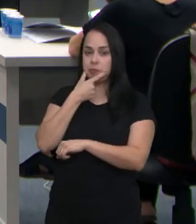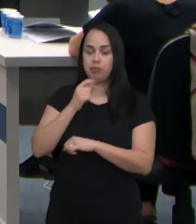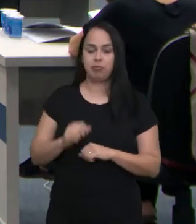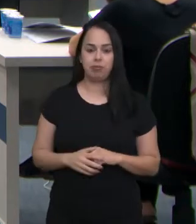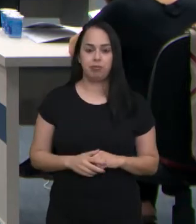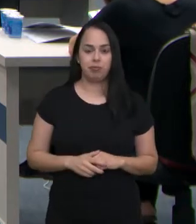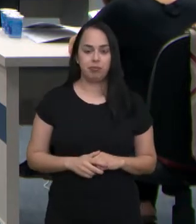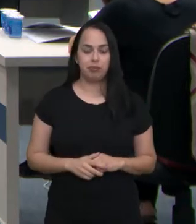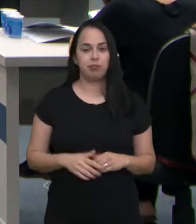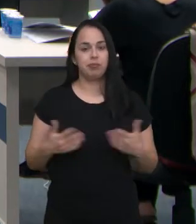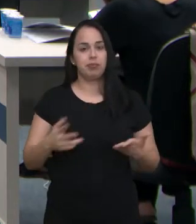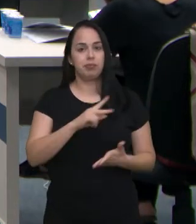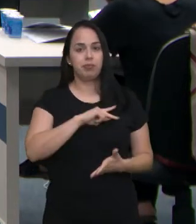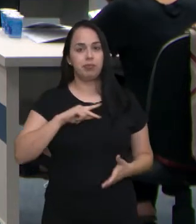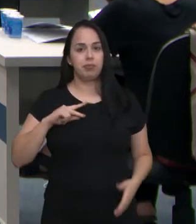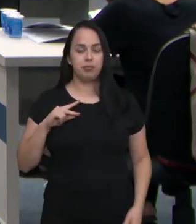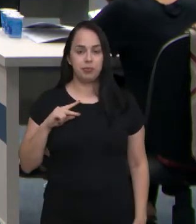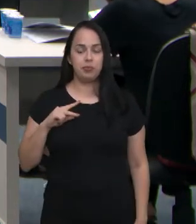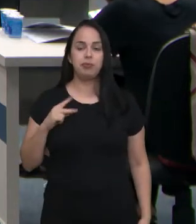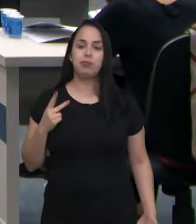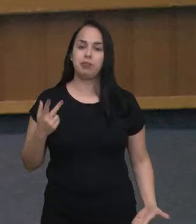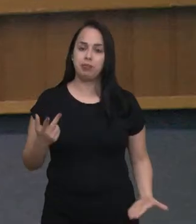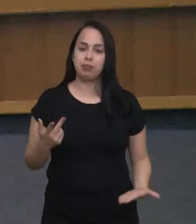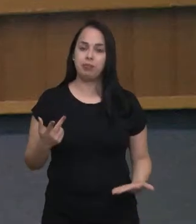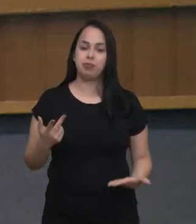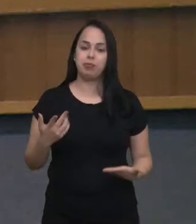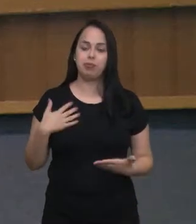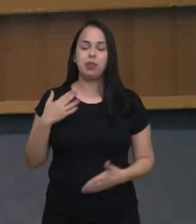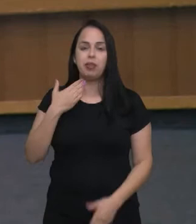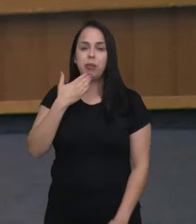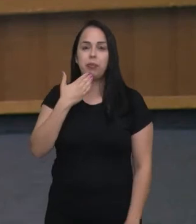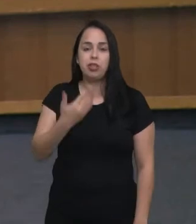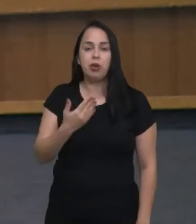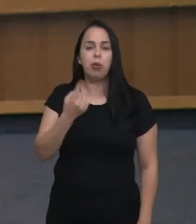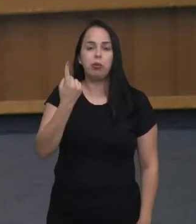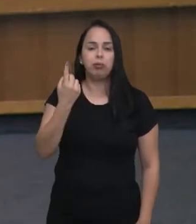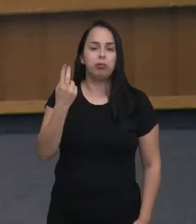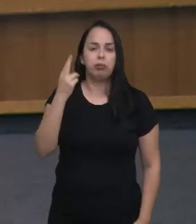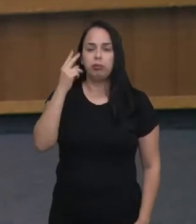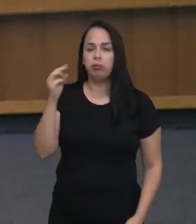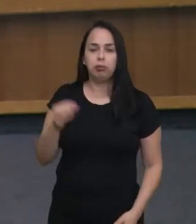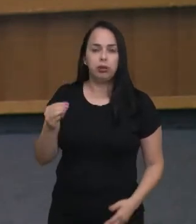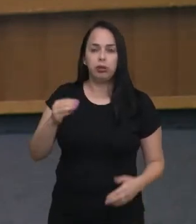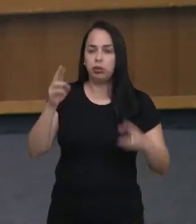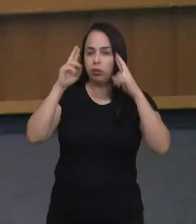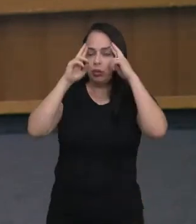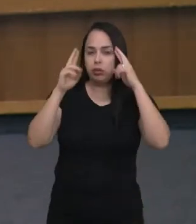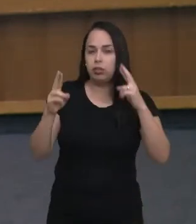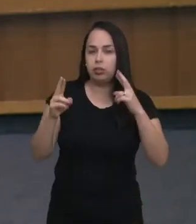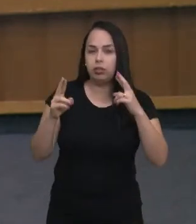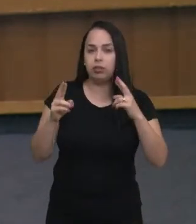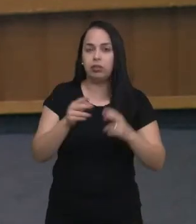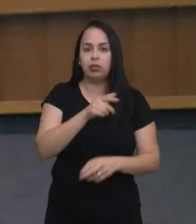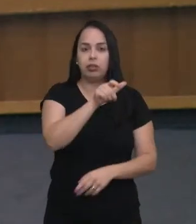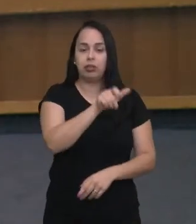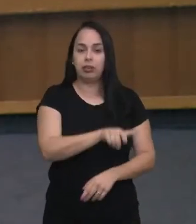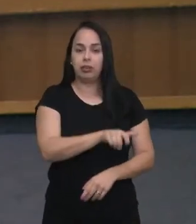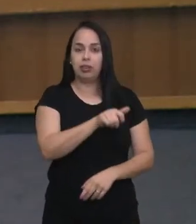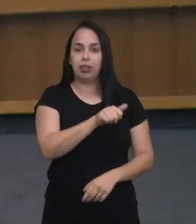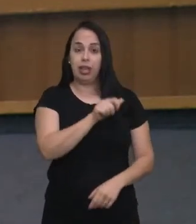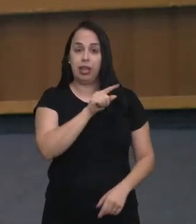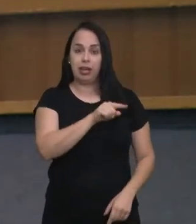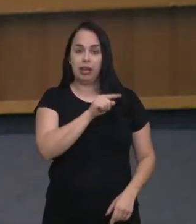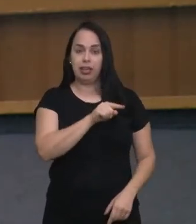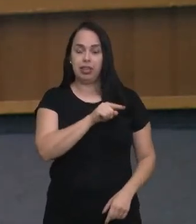marcar. Senhor presidente, com muito pesar que venho pedir um minuto de silêncio para a irmã da minha assessora, que trabalha